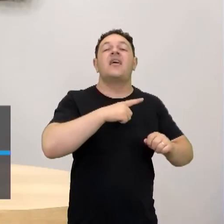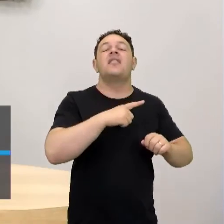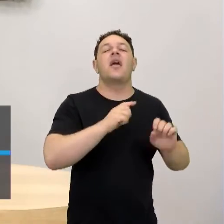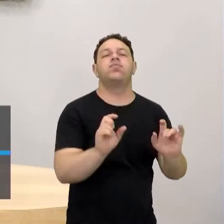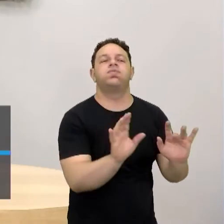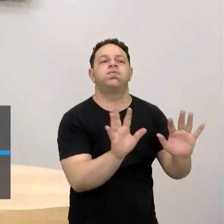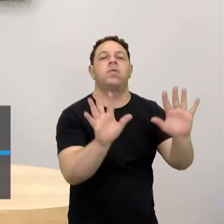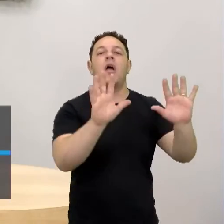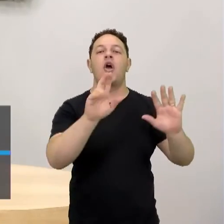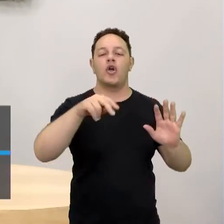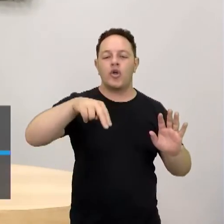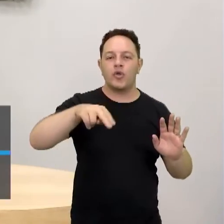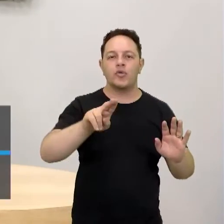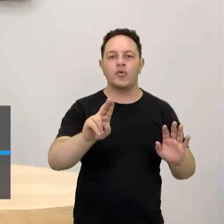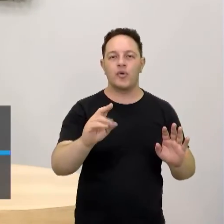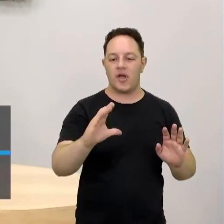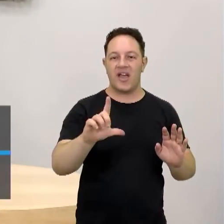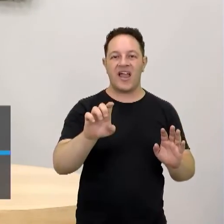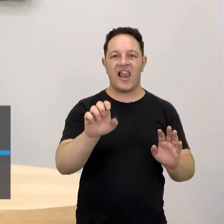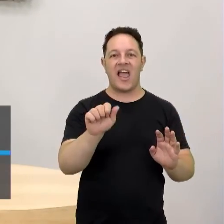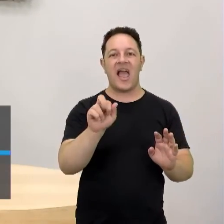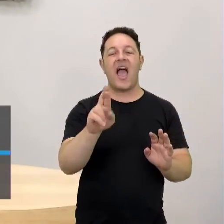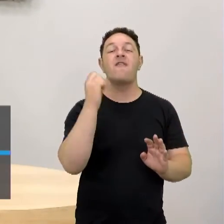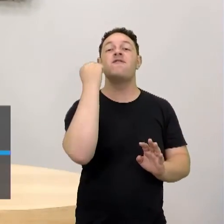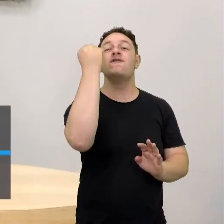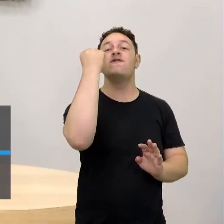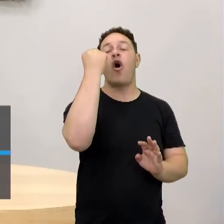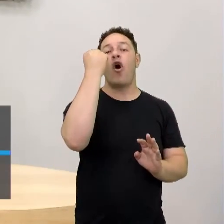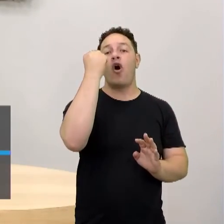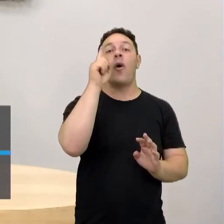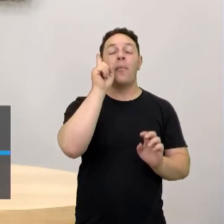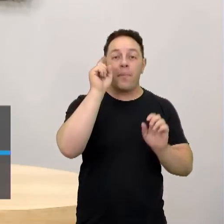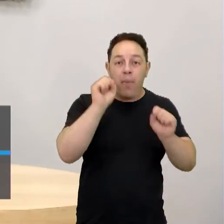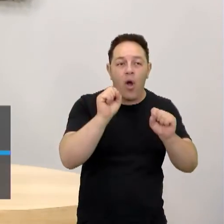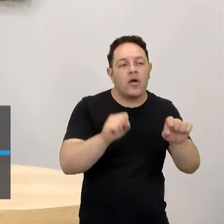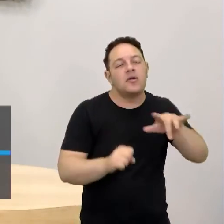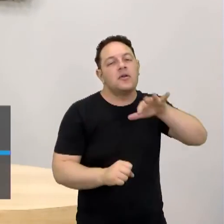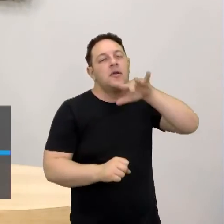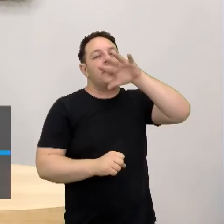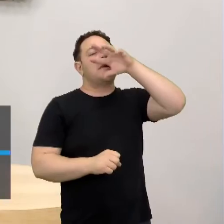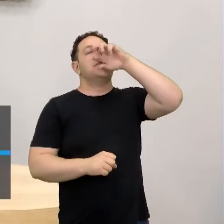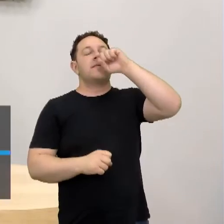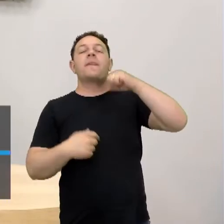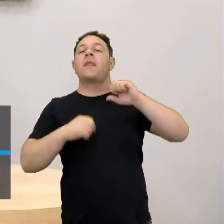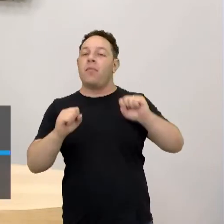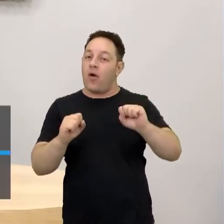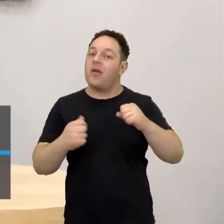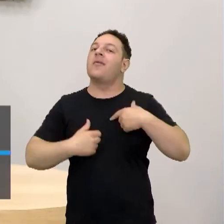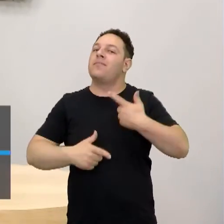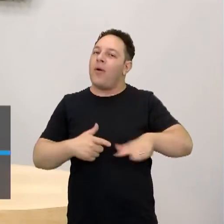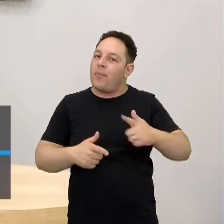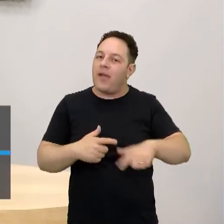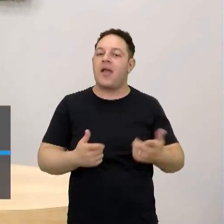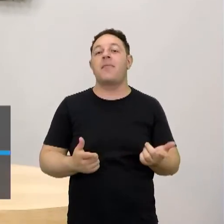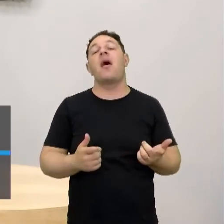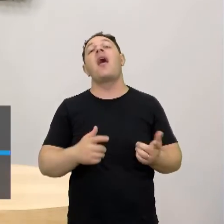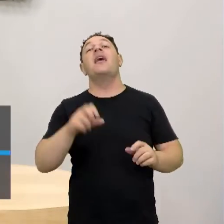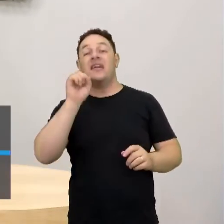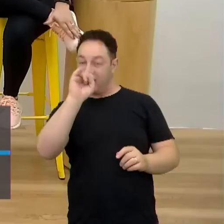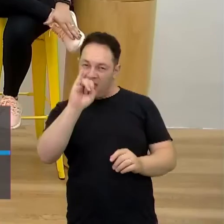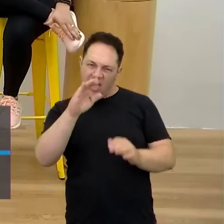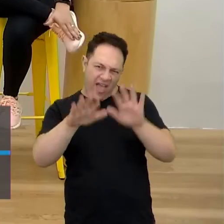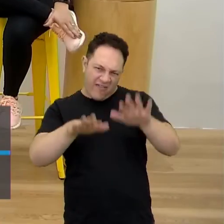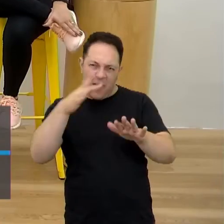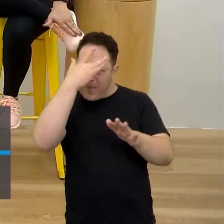preocupação foi feita uma pesquisa científica. As pessoas podem voltar, mas o problema é que os alimentos estão contaminados,